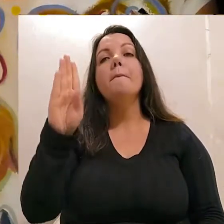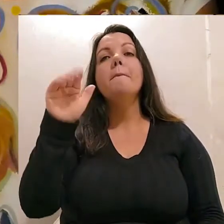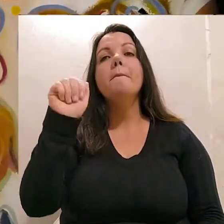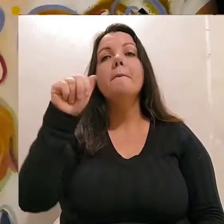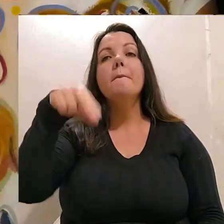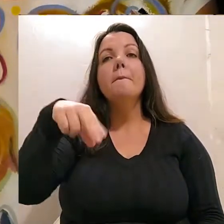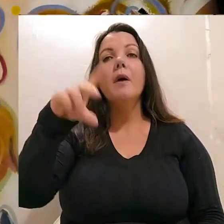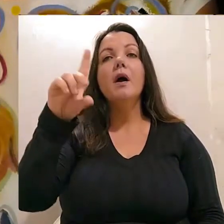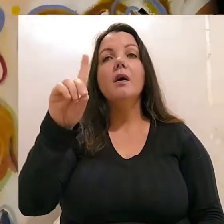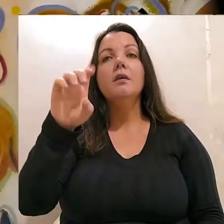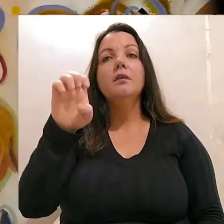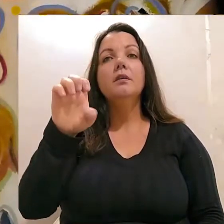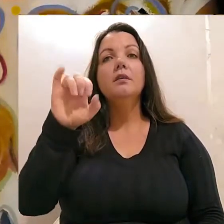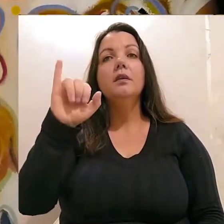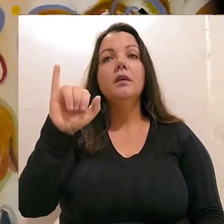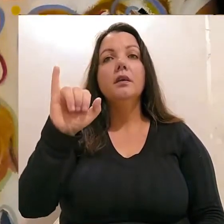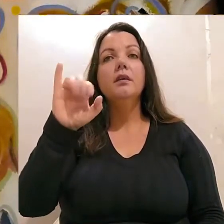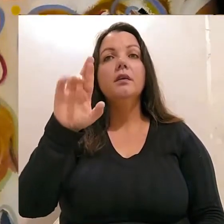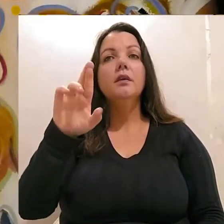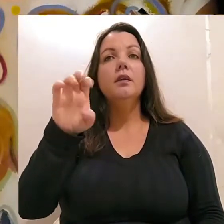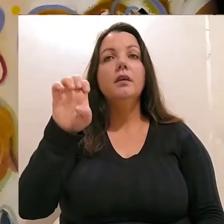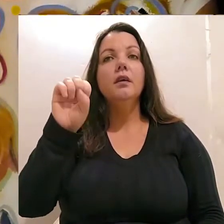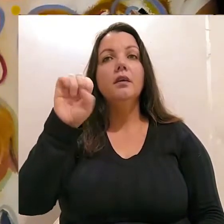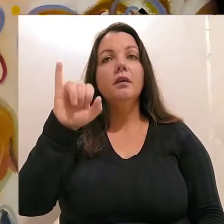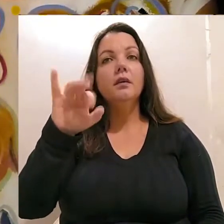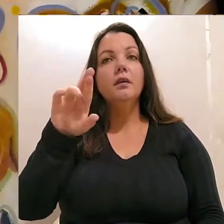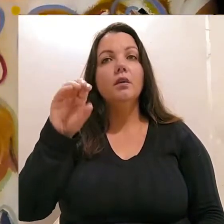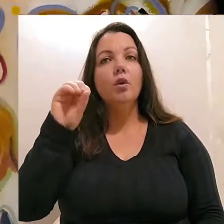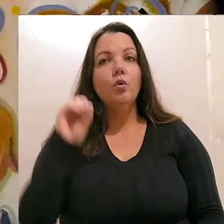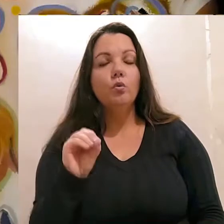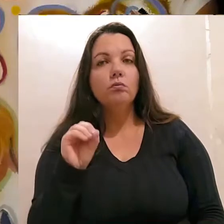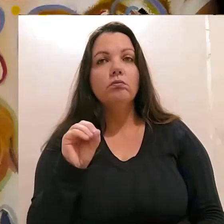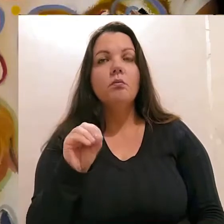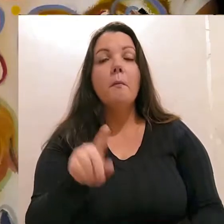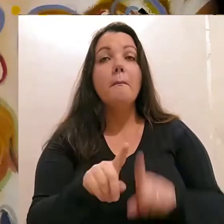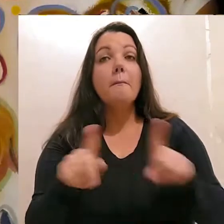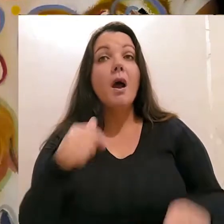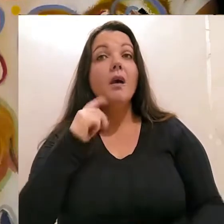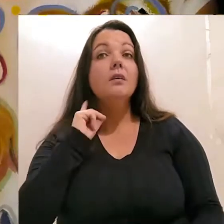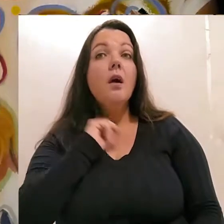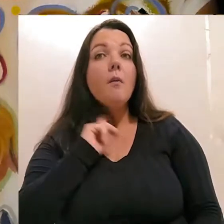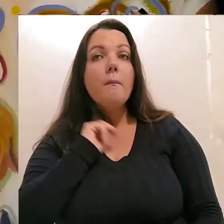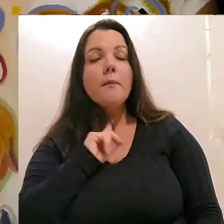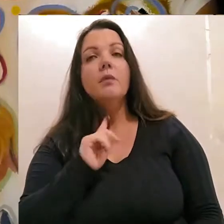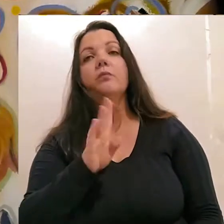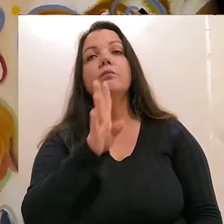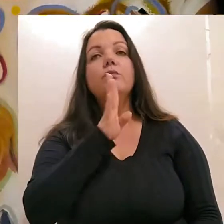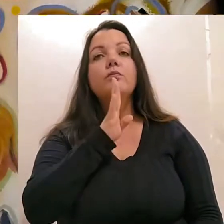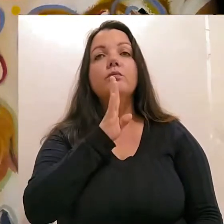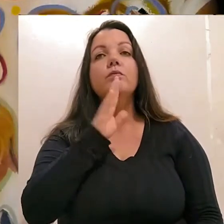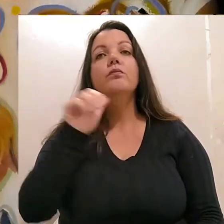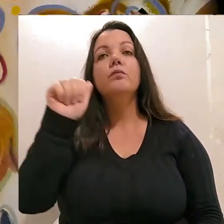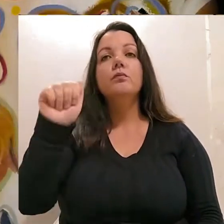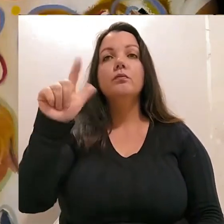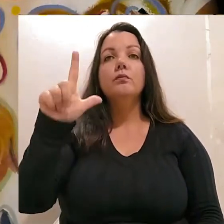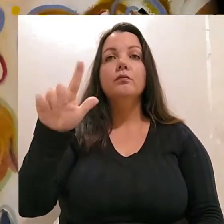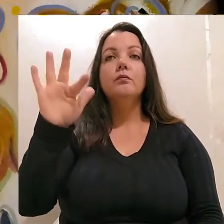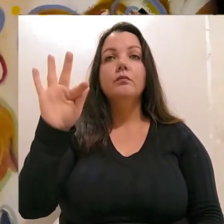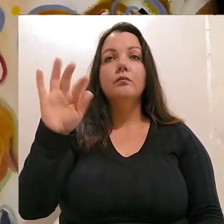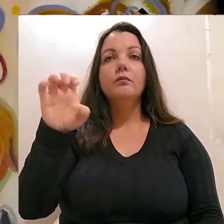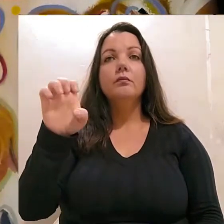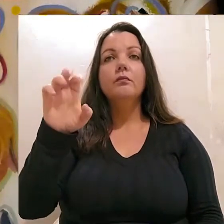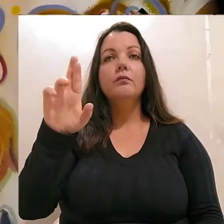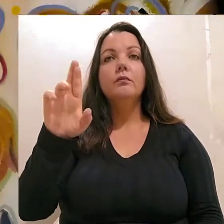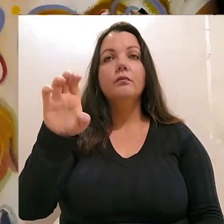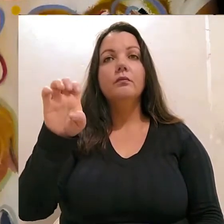mas em Minas a é muito conhecido como Alferes e a o férias